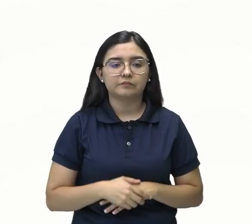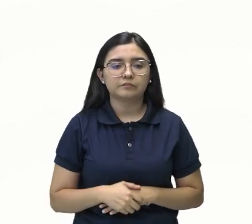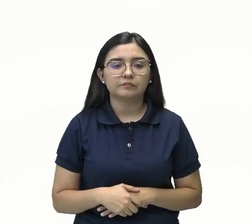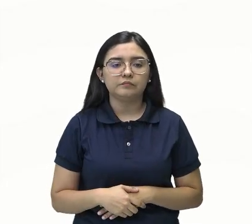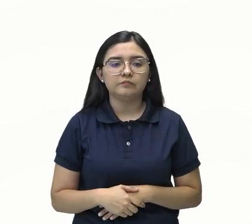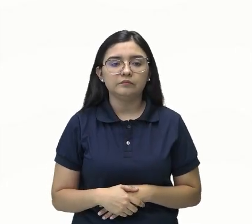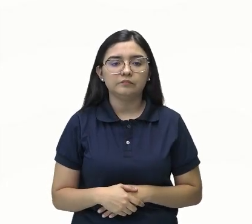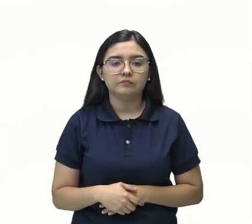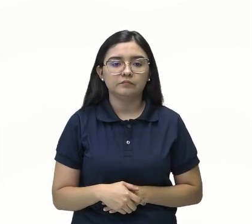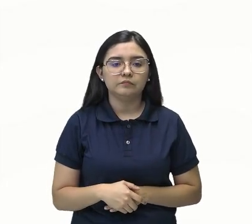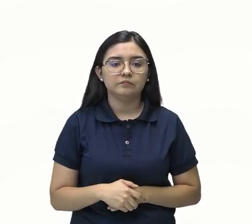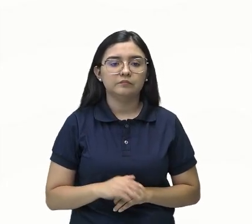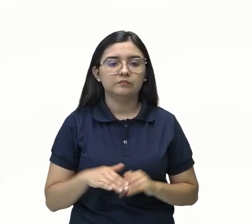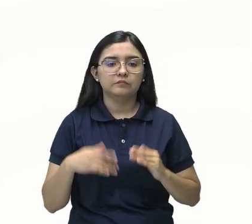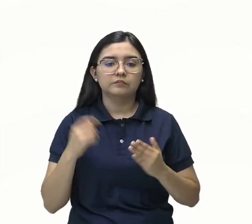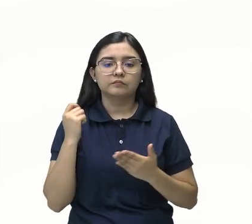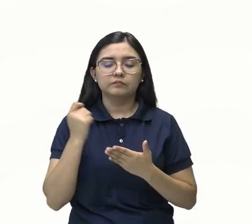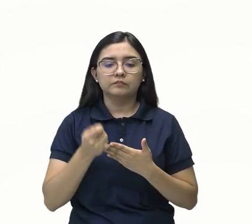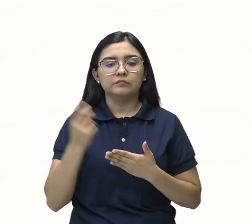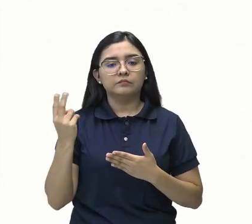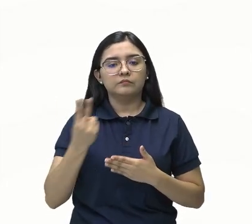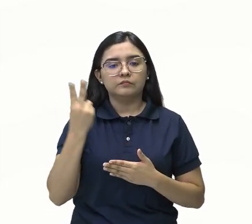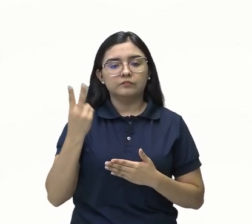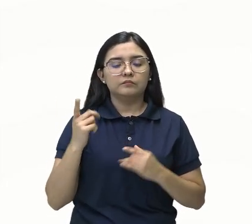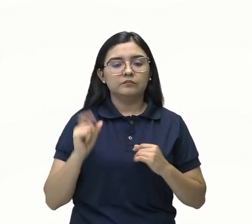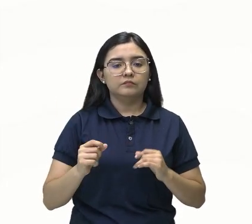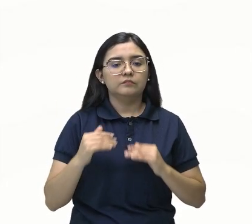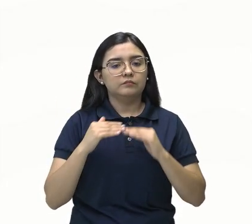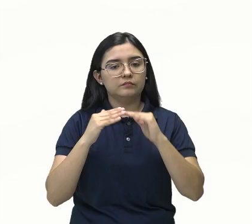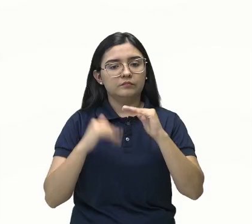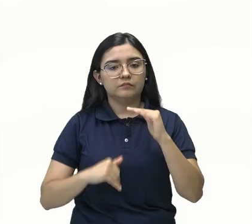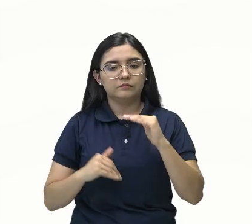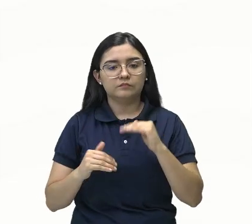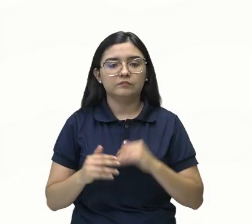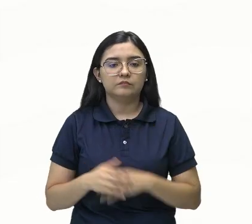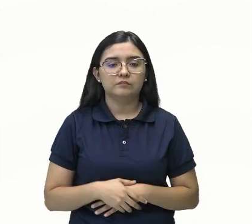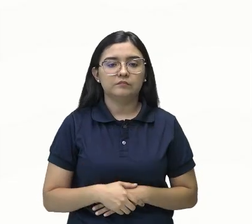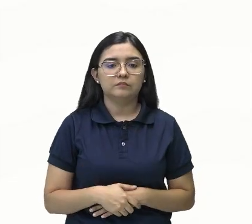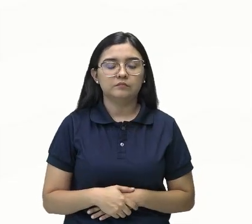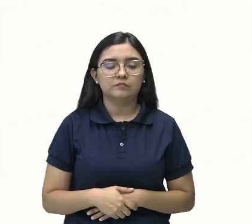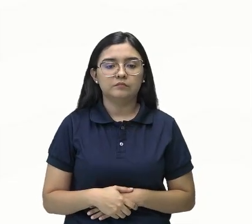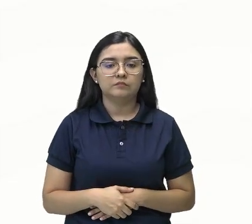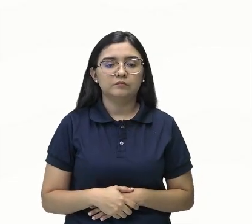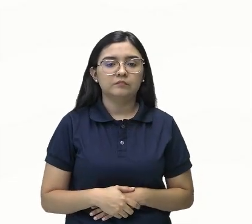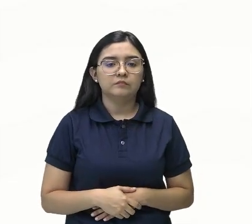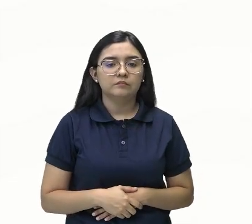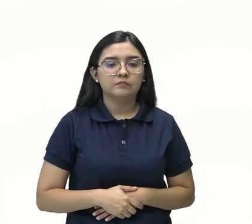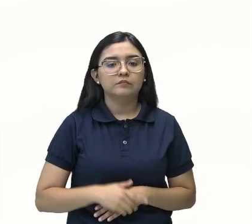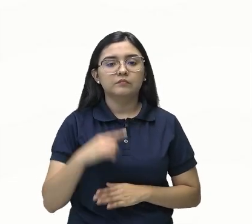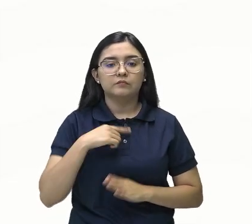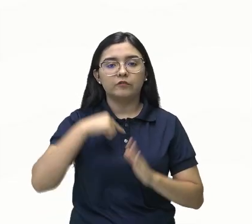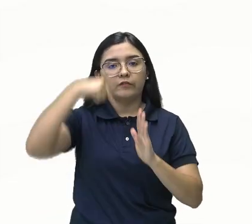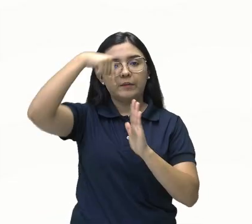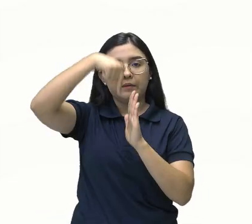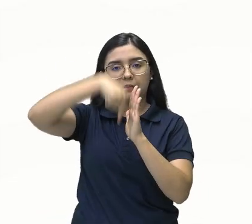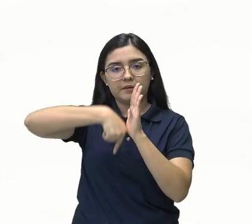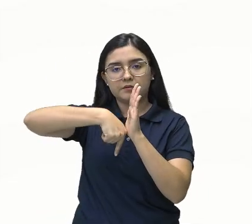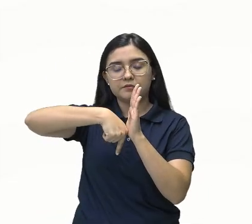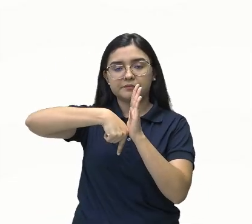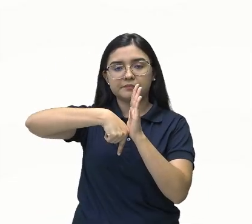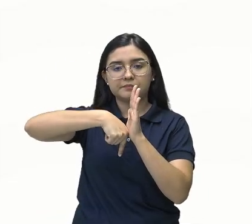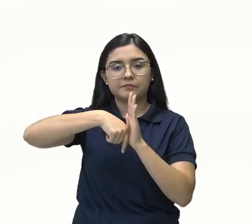acabei de dizer que o valor pago por Pedro é menor do que R$ 3,50, então a ponta da seta aqui vai ficar